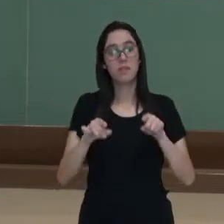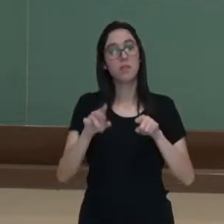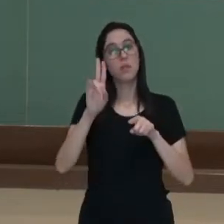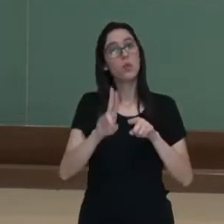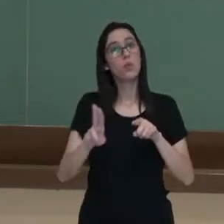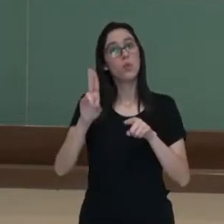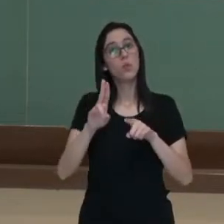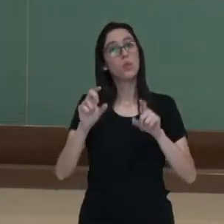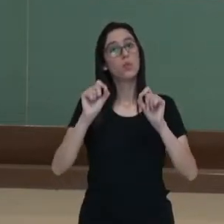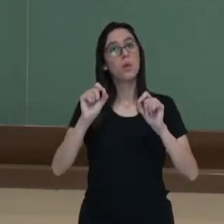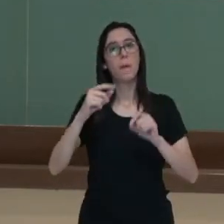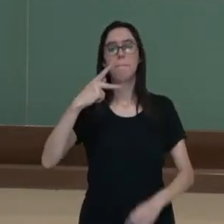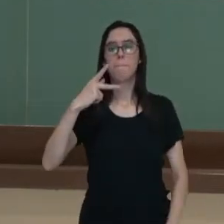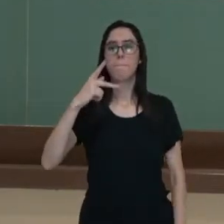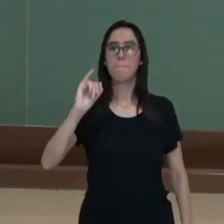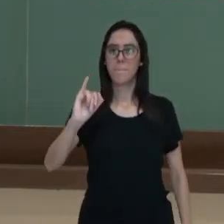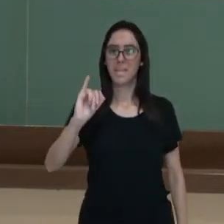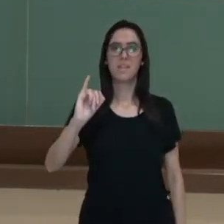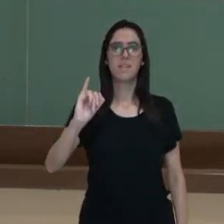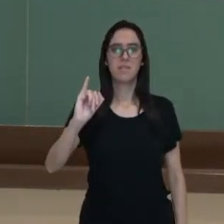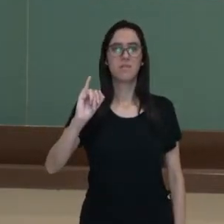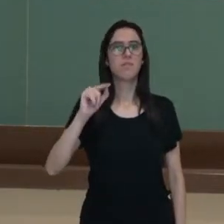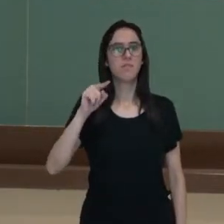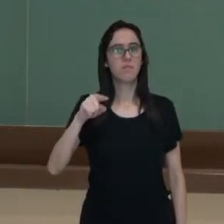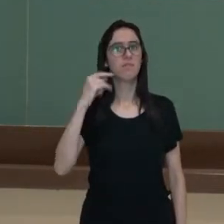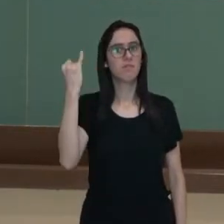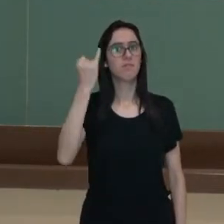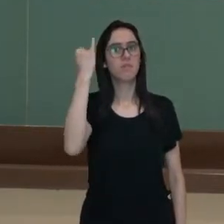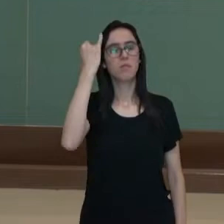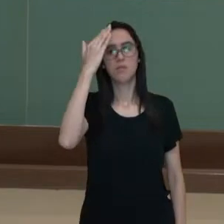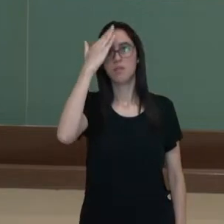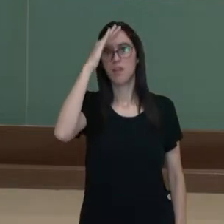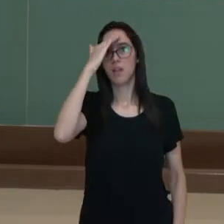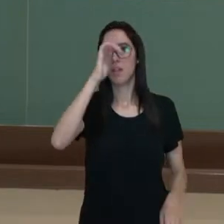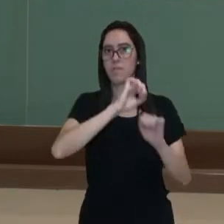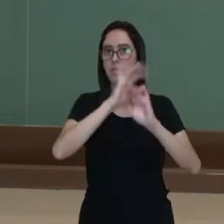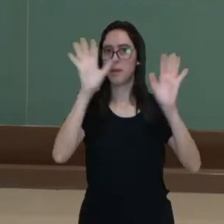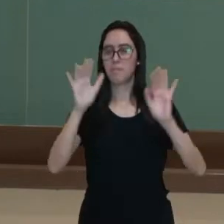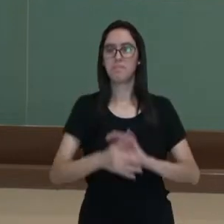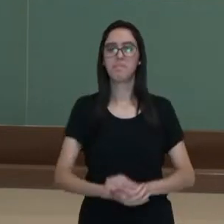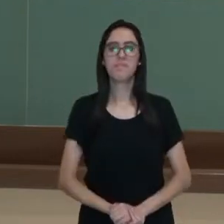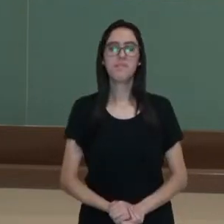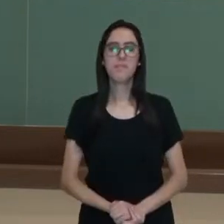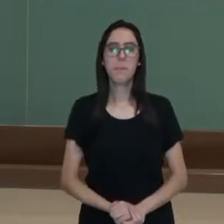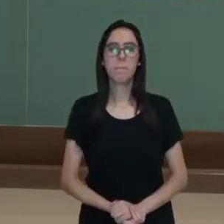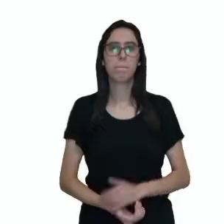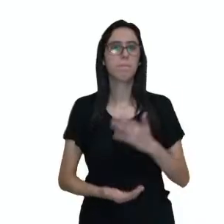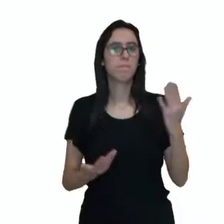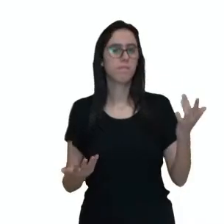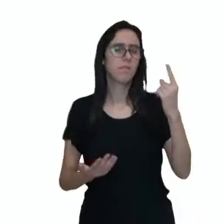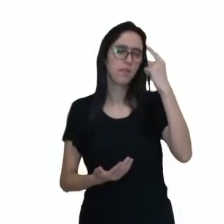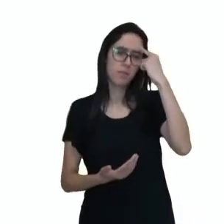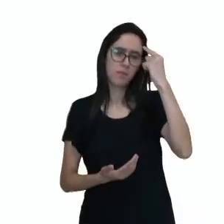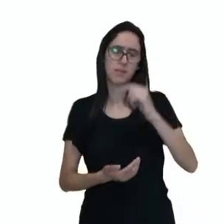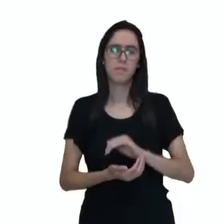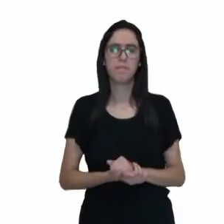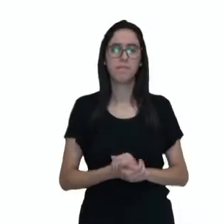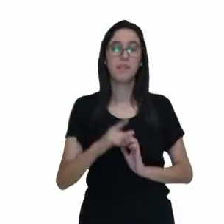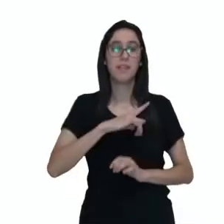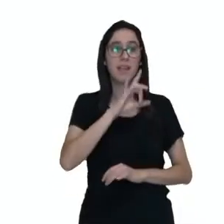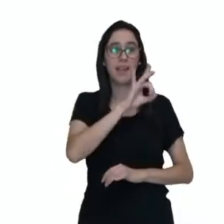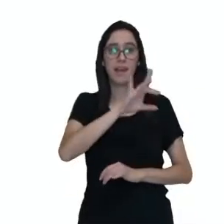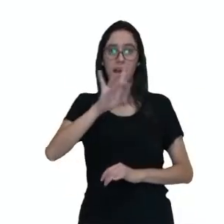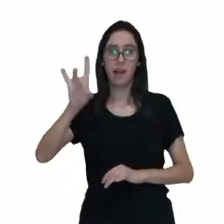aplicação do π, na verdade é a própria definição dele, né? Então vamos lá. Vamos pensar. Cada conjunto